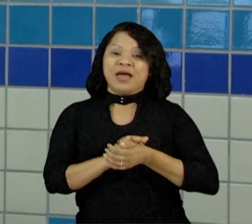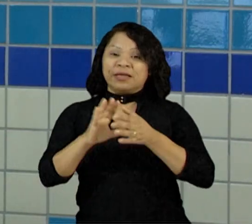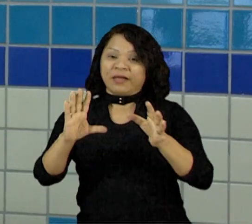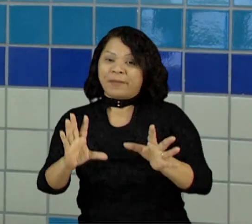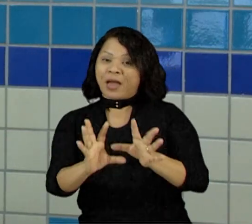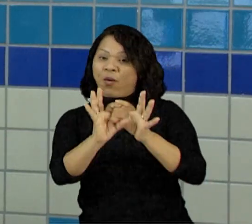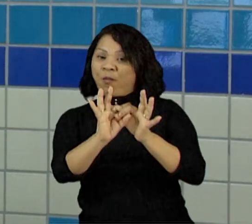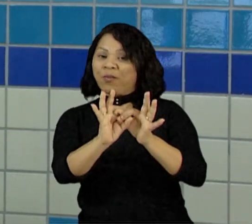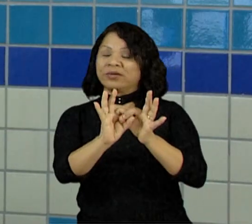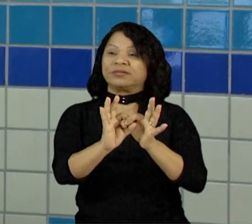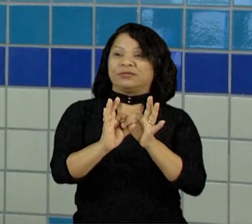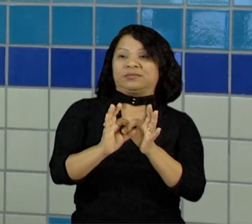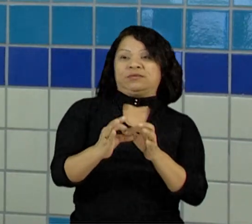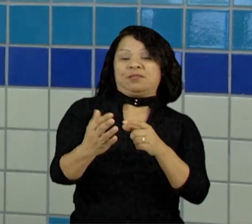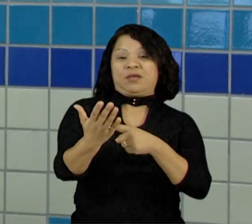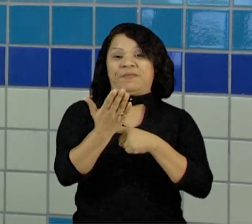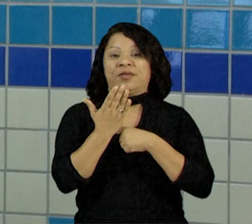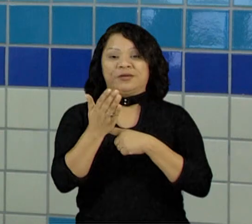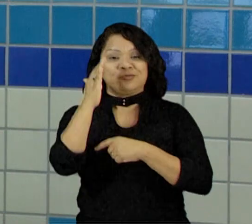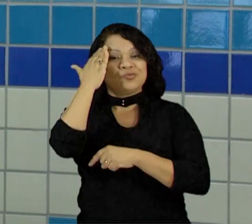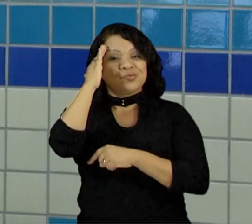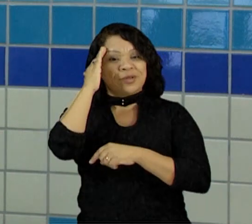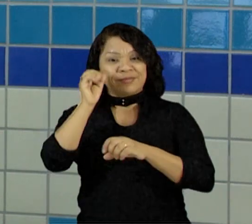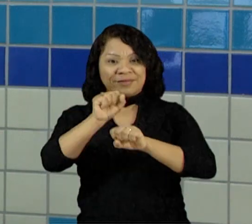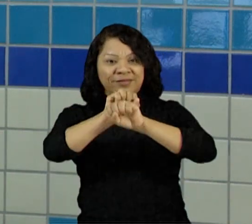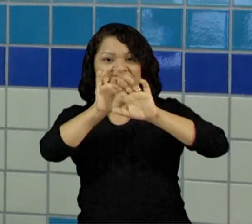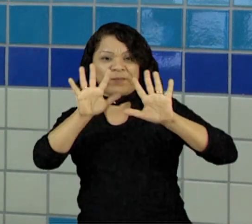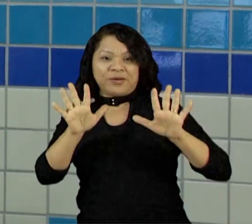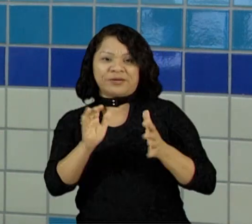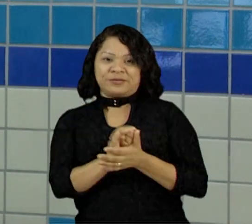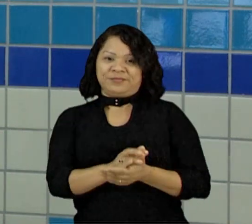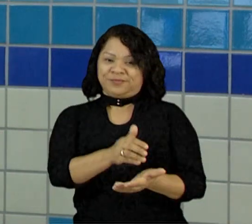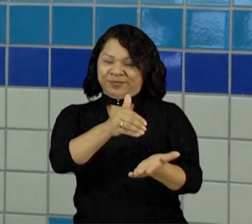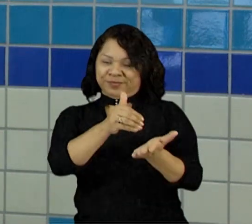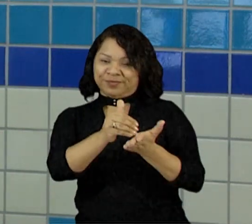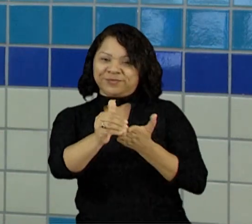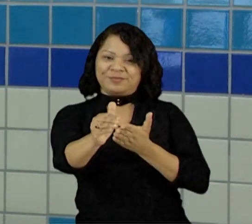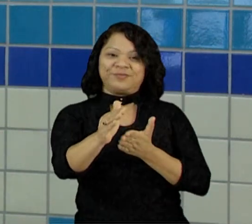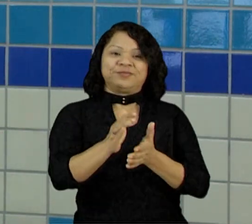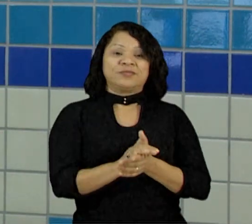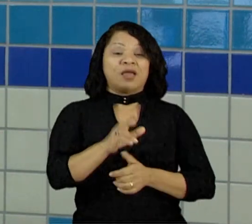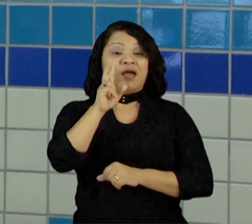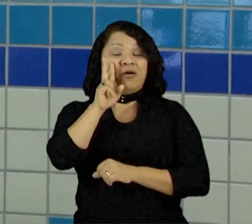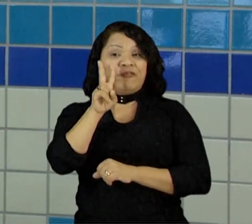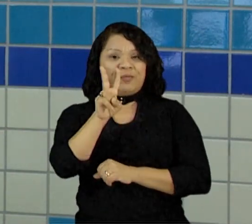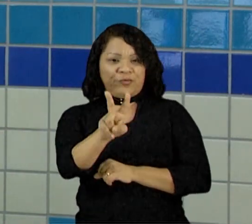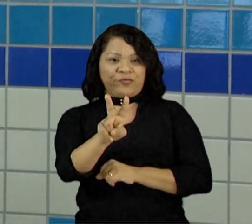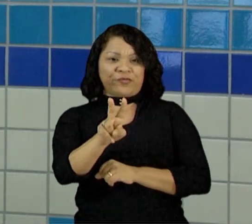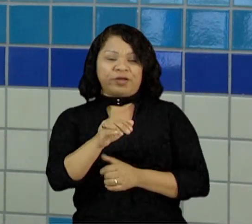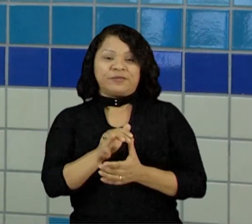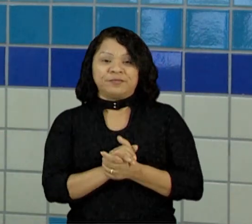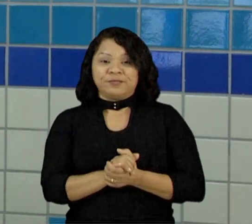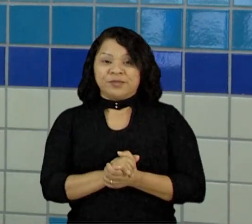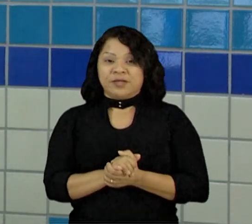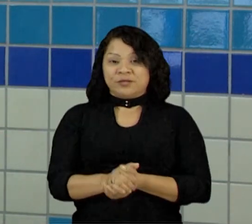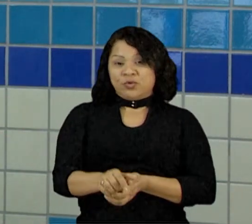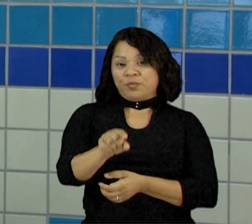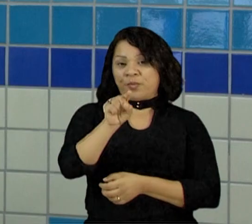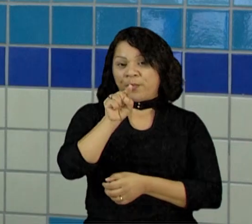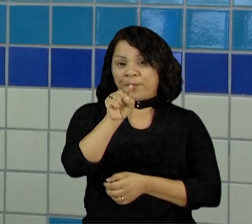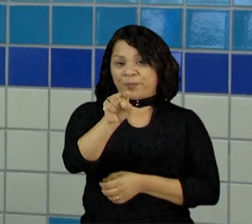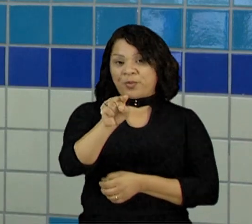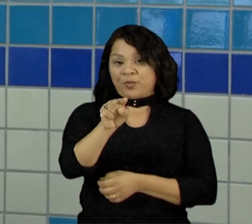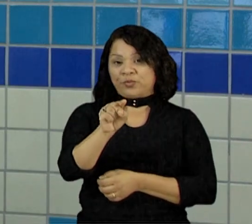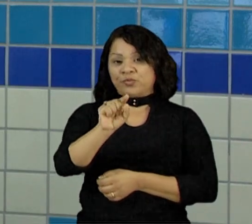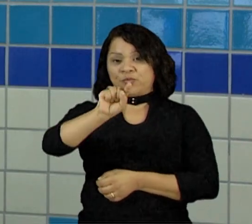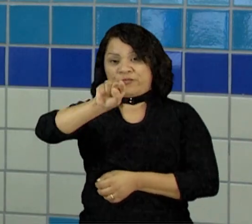estar lendo. Certinho? Vamos dar continuidade aos estudos? Nós vamos ver um pouquinho hoje sobre o ponto final, sobre vírgula